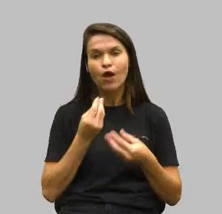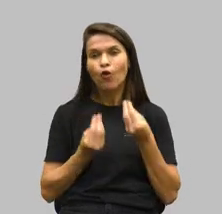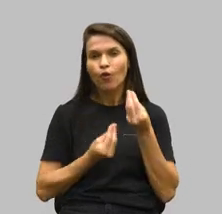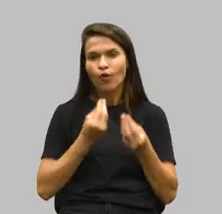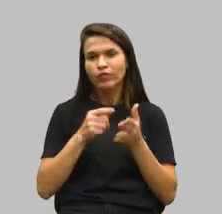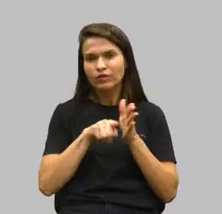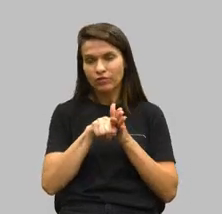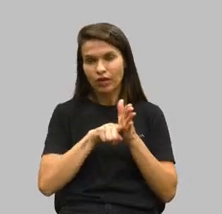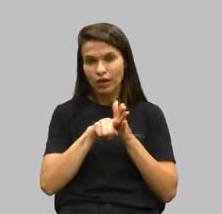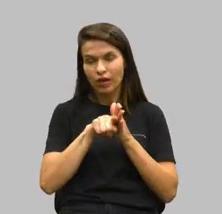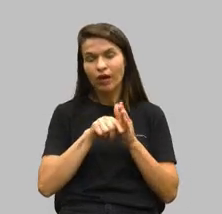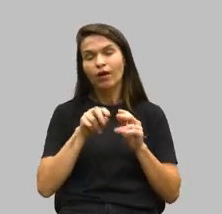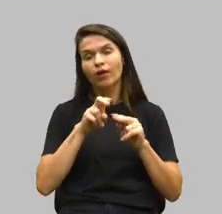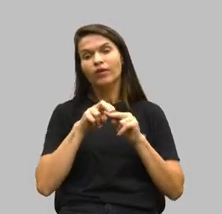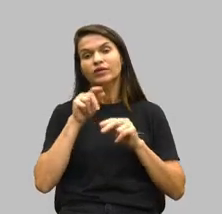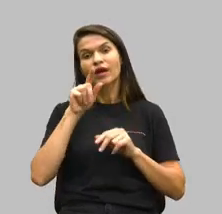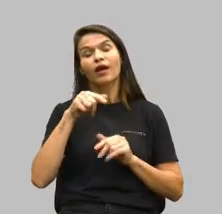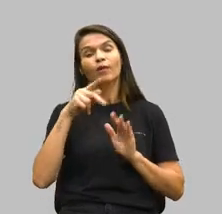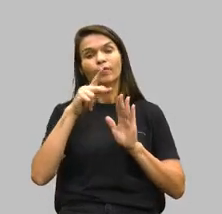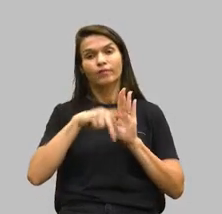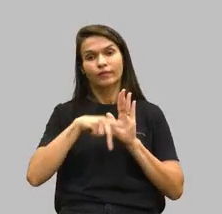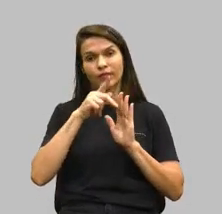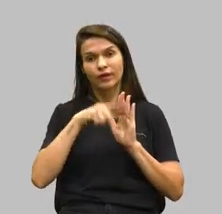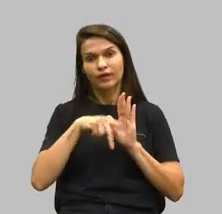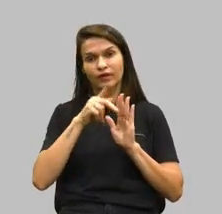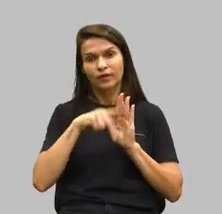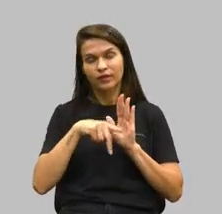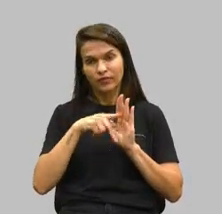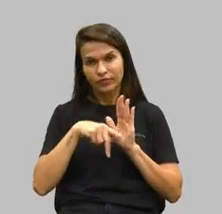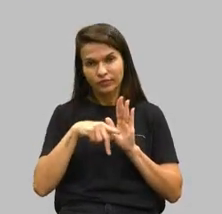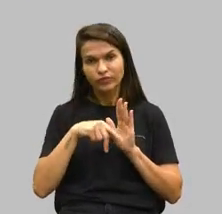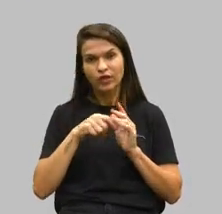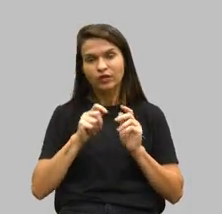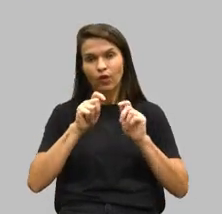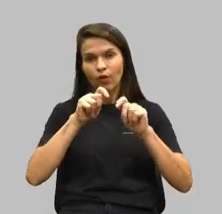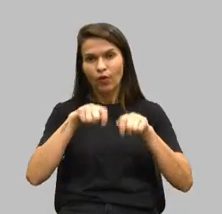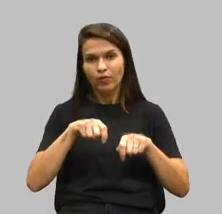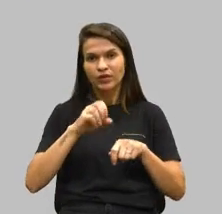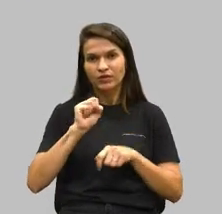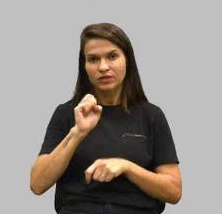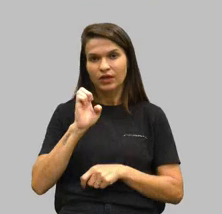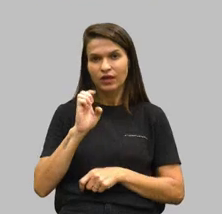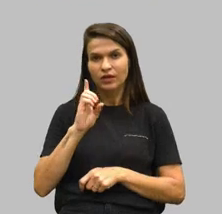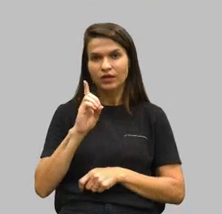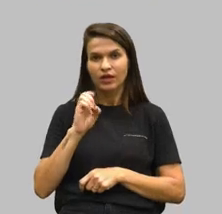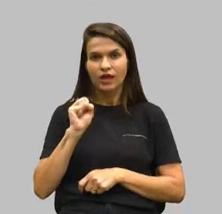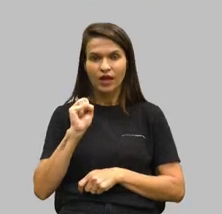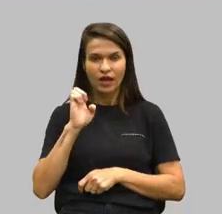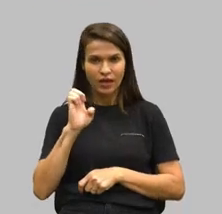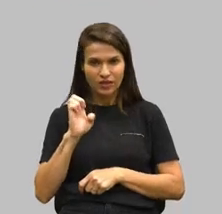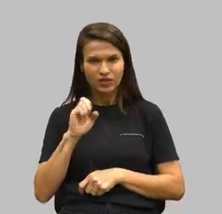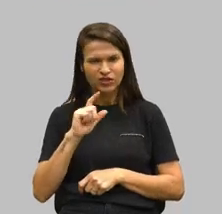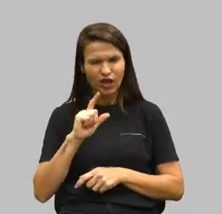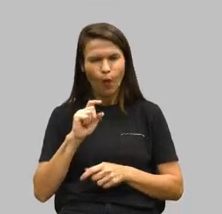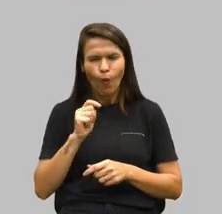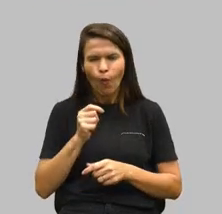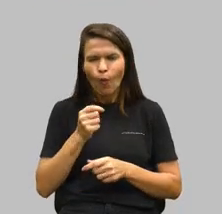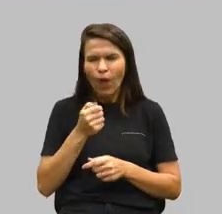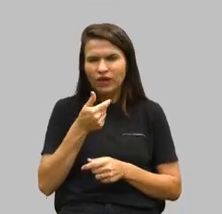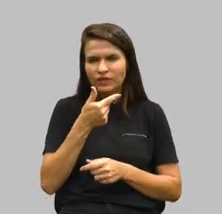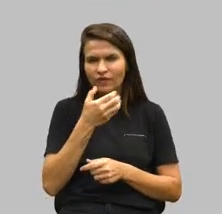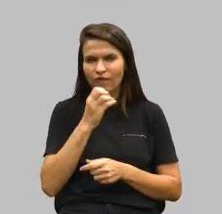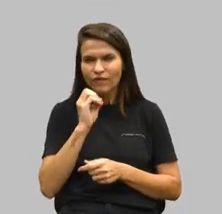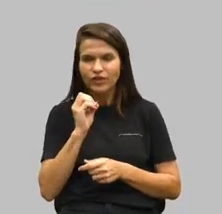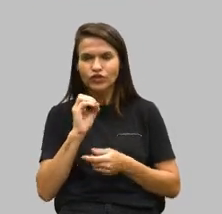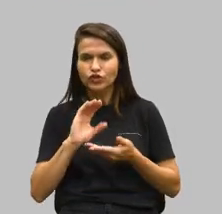porque um plano entre as competências da CDs está aqui quase 20 conselhos